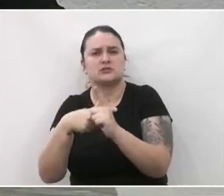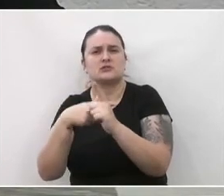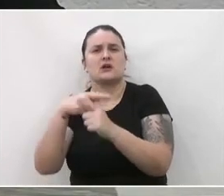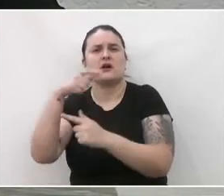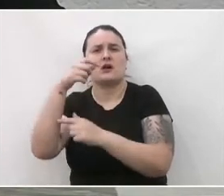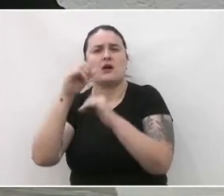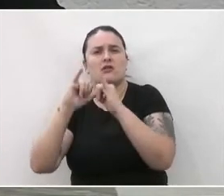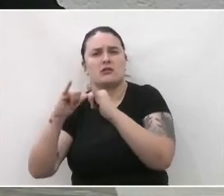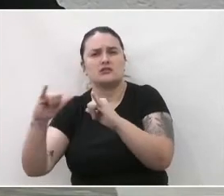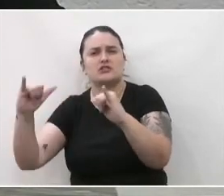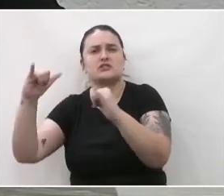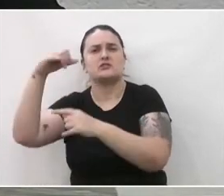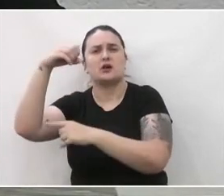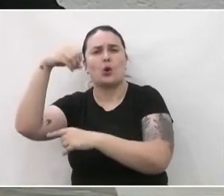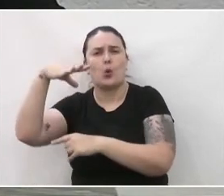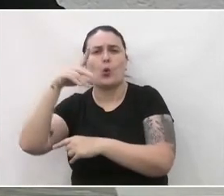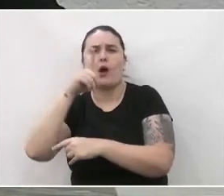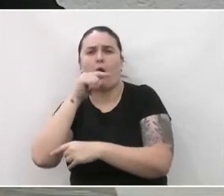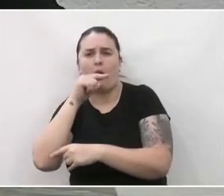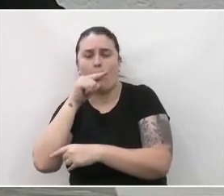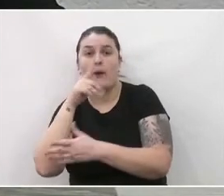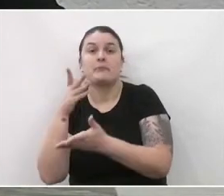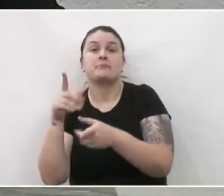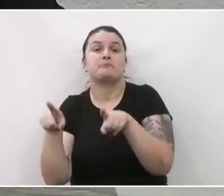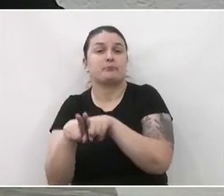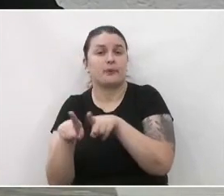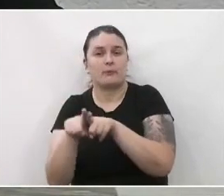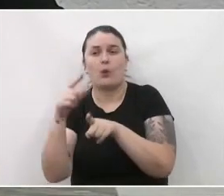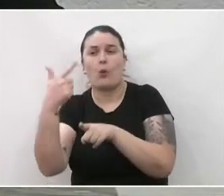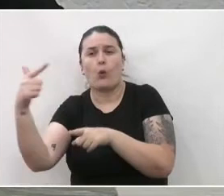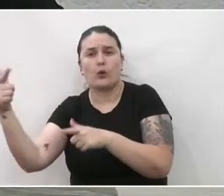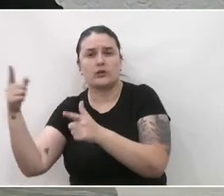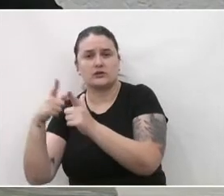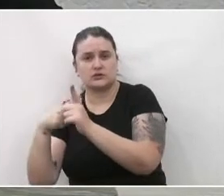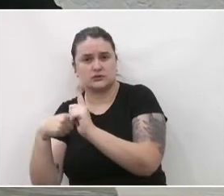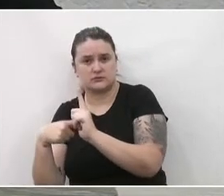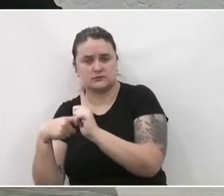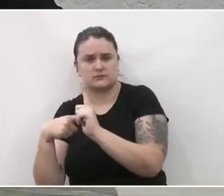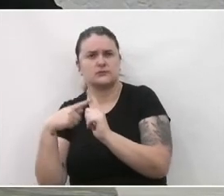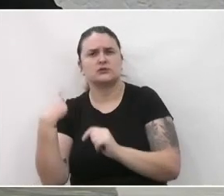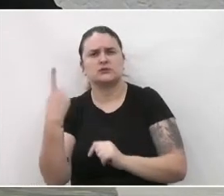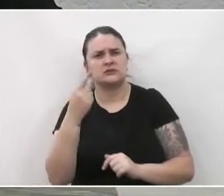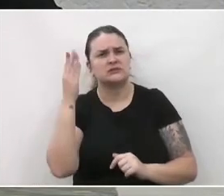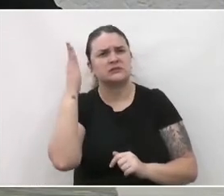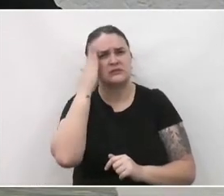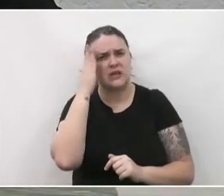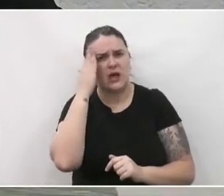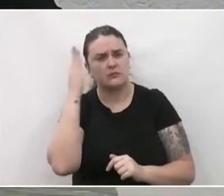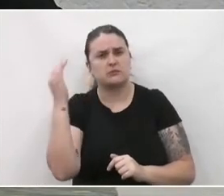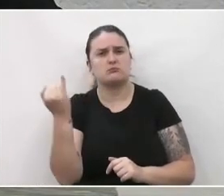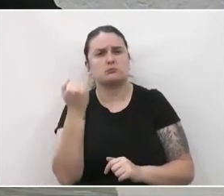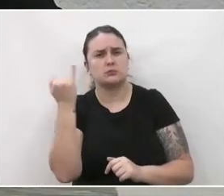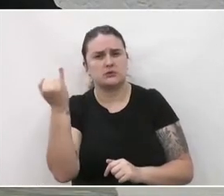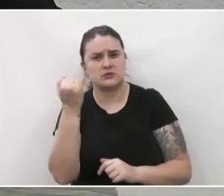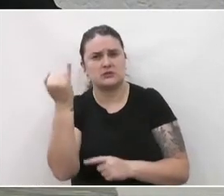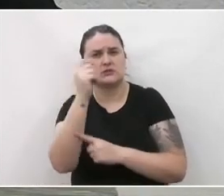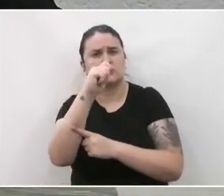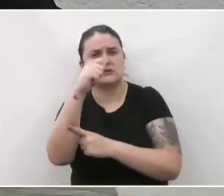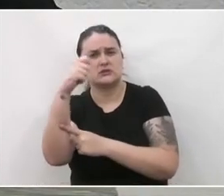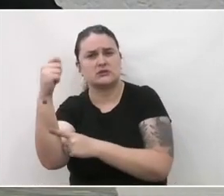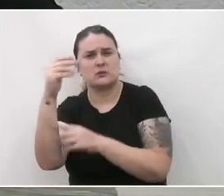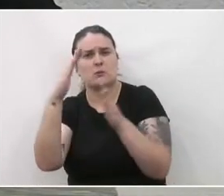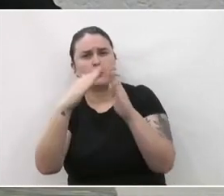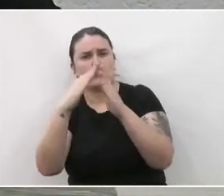pagamento de energia elétrica e água, para não falar de outras coisas. Sabedores da importância que as associações exercem para